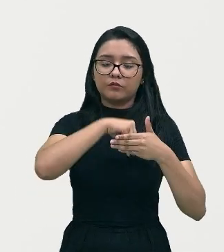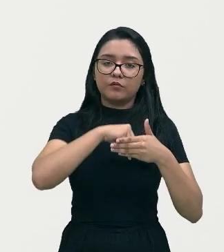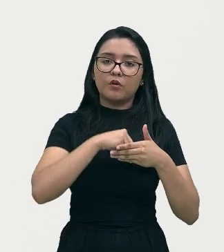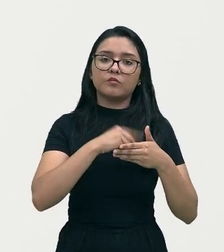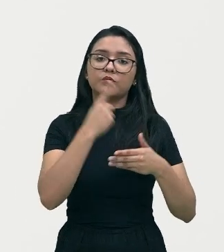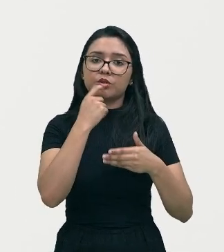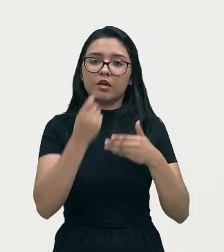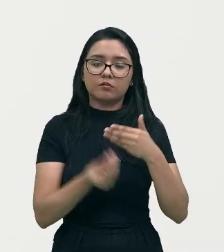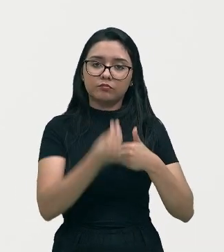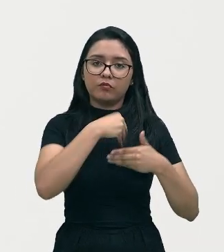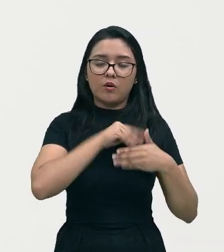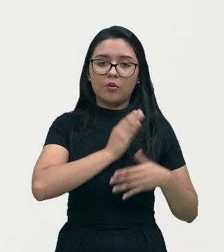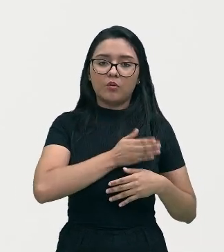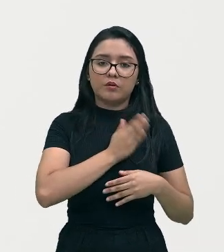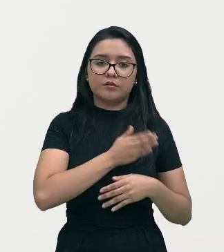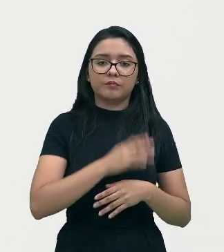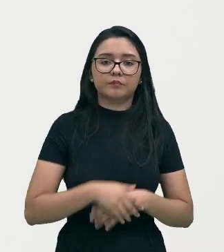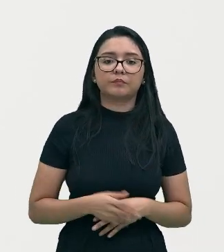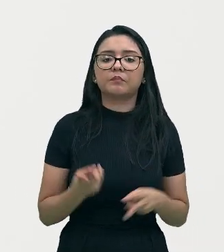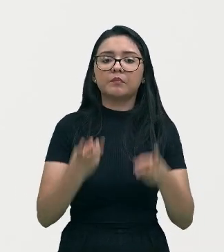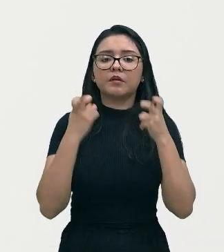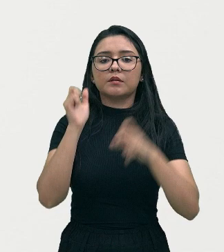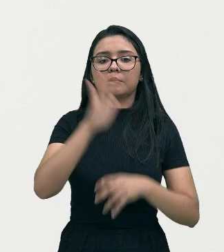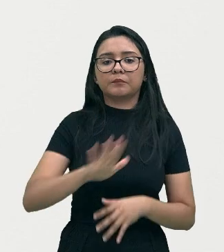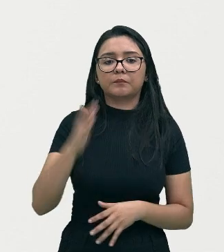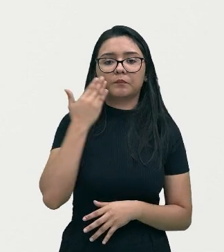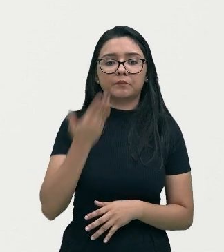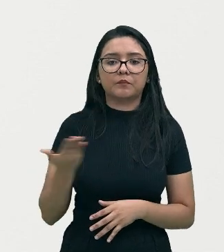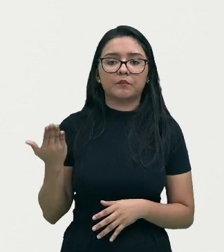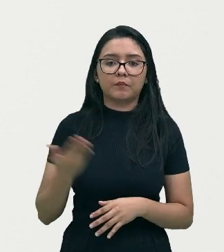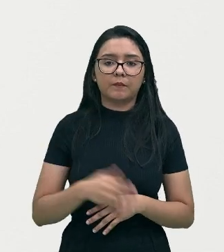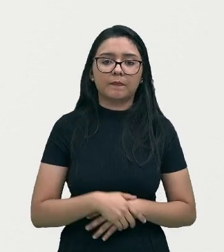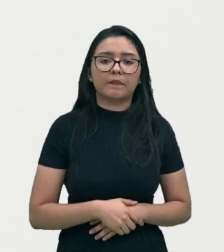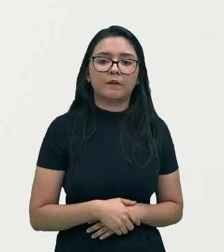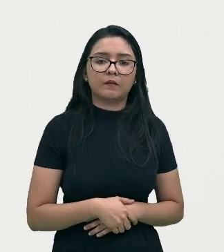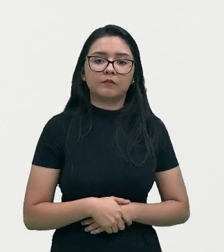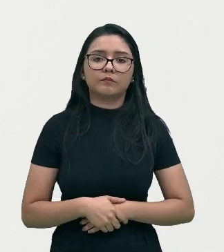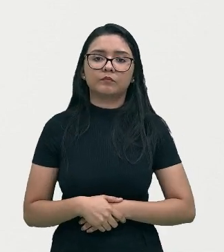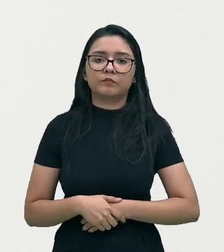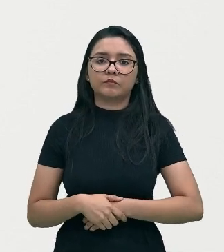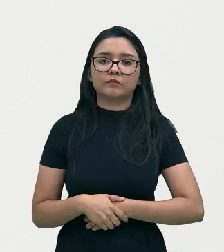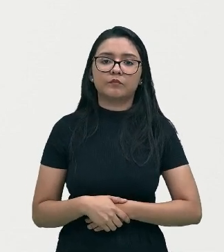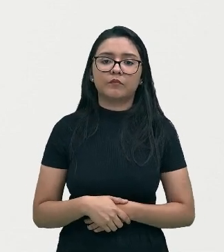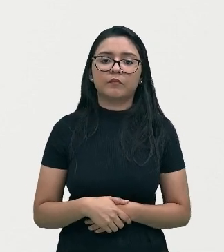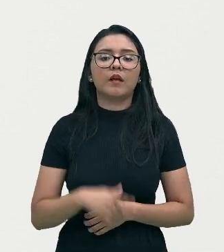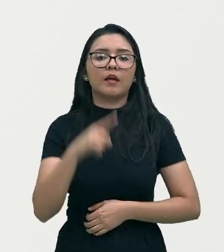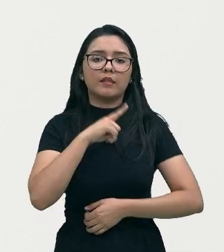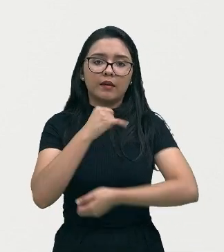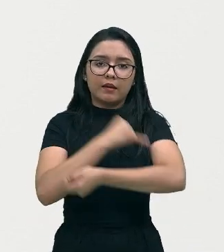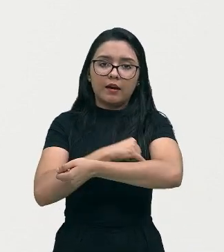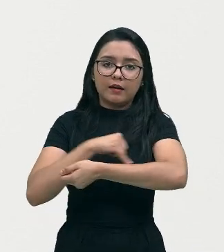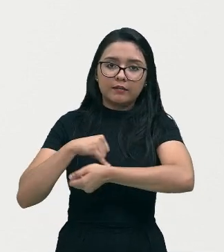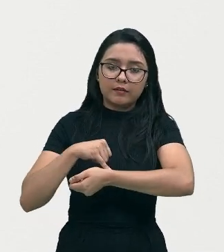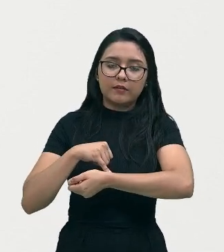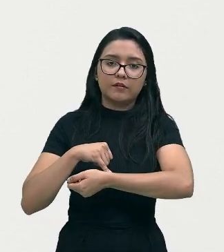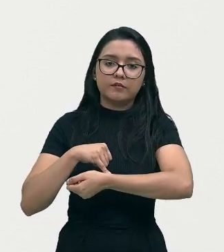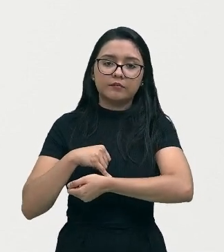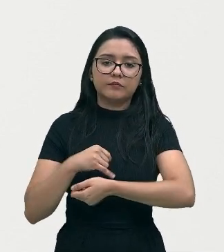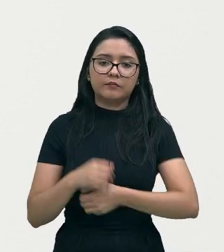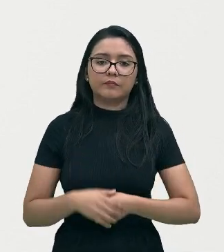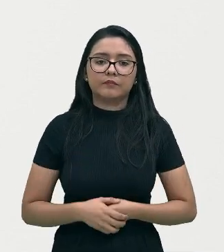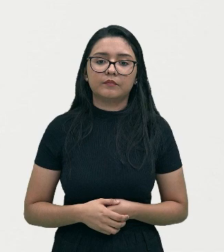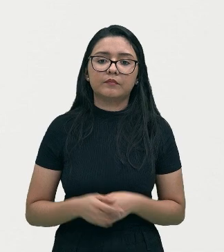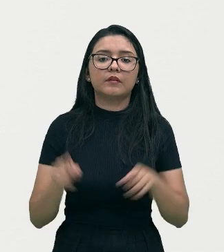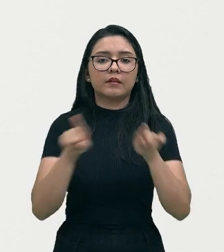né? Olhando novamente aqui os nossos vasos sanguíneos, a gente tem aí a artéria, né? Temos aqui